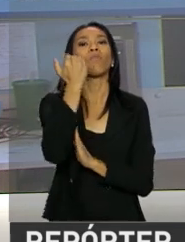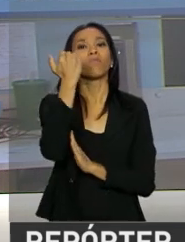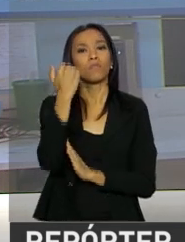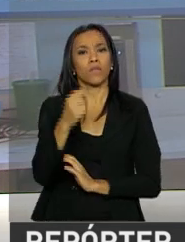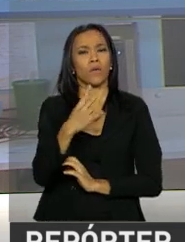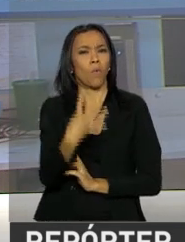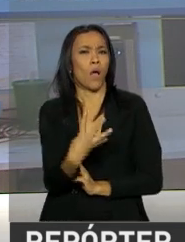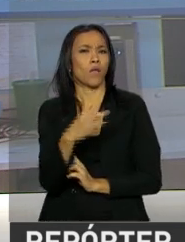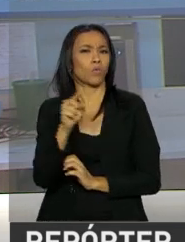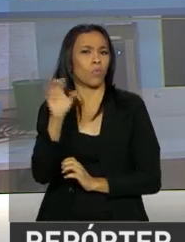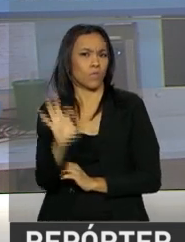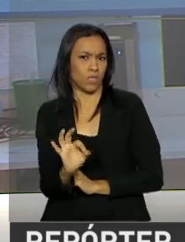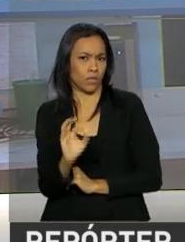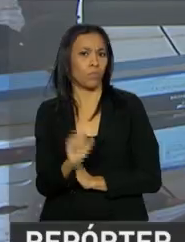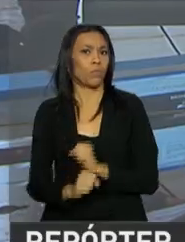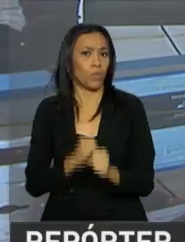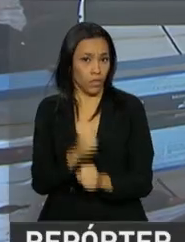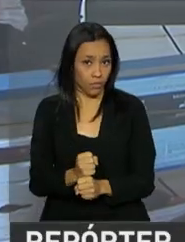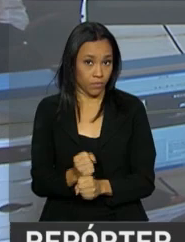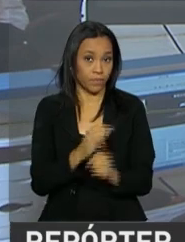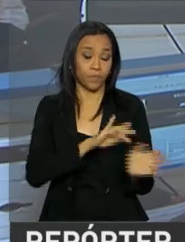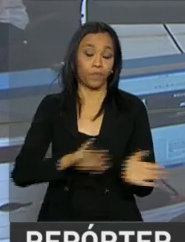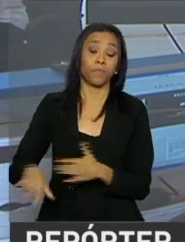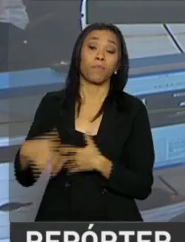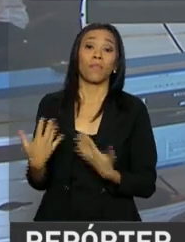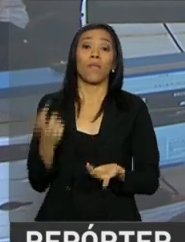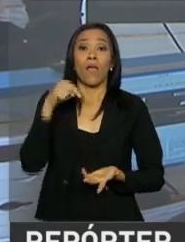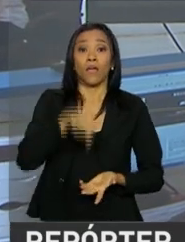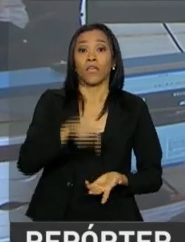de 4% ao ano. E aqui no